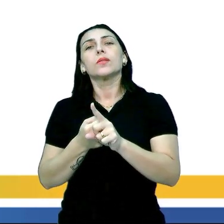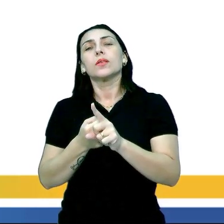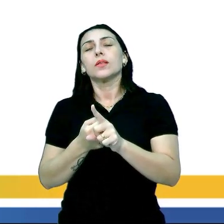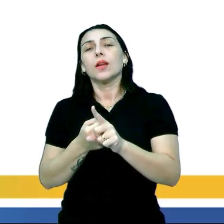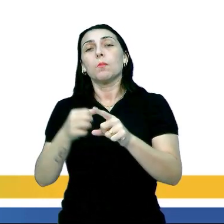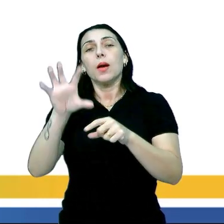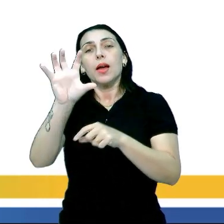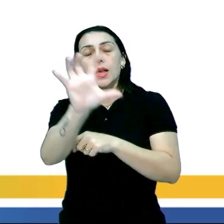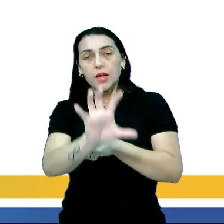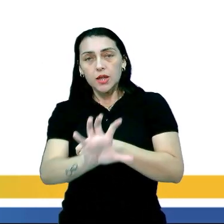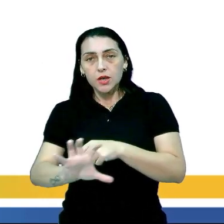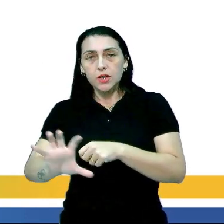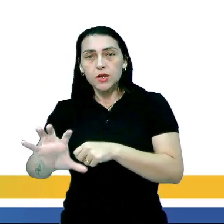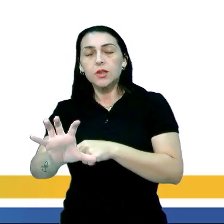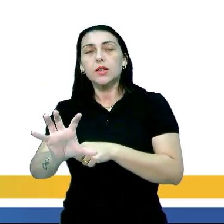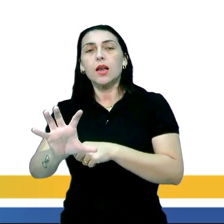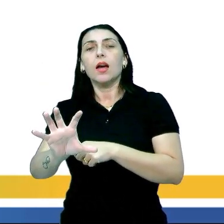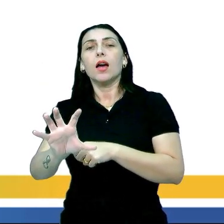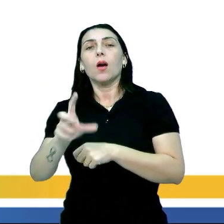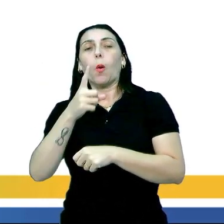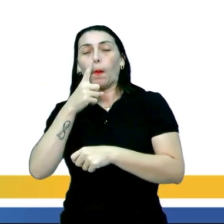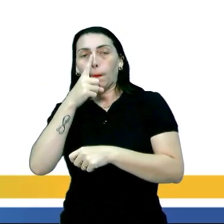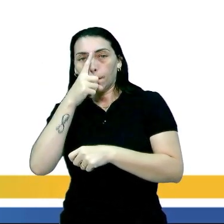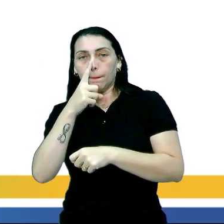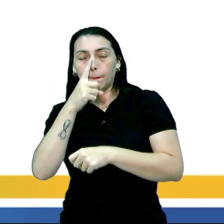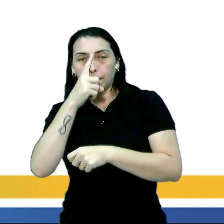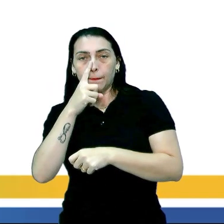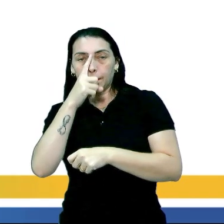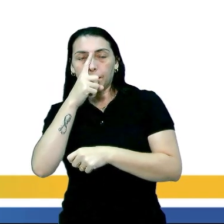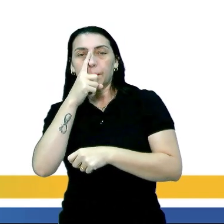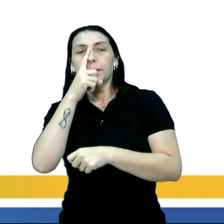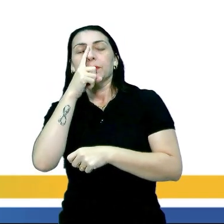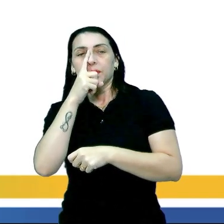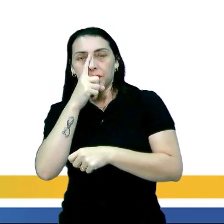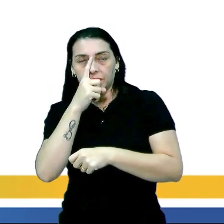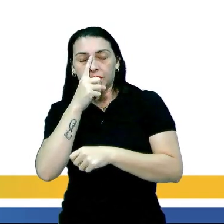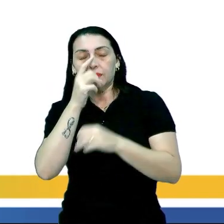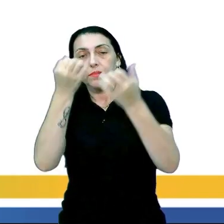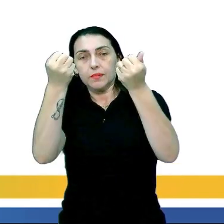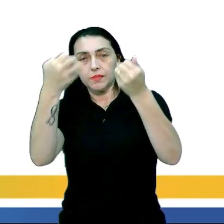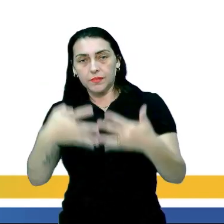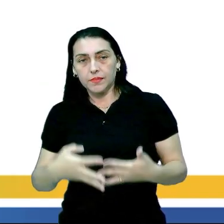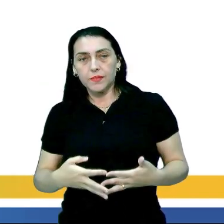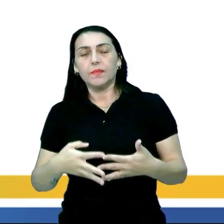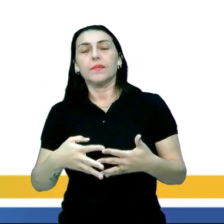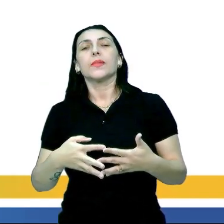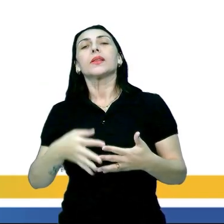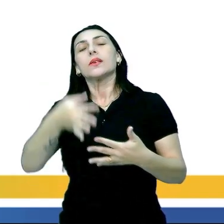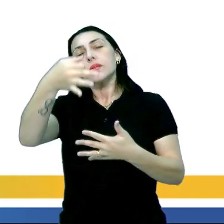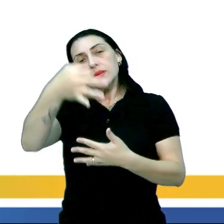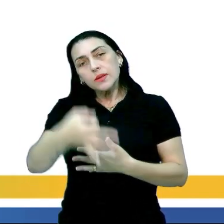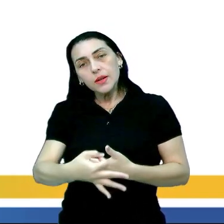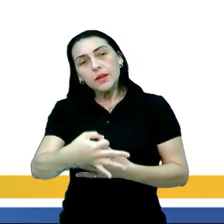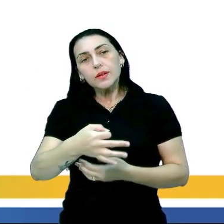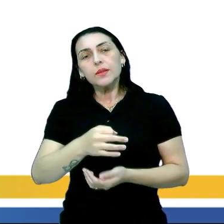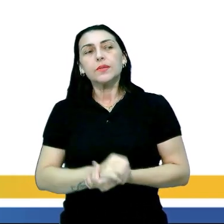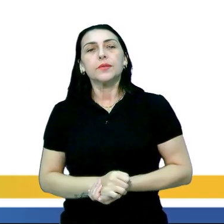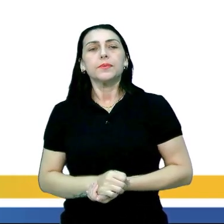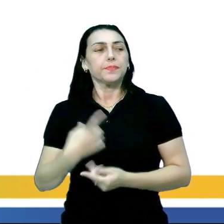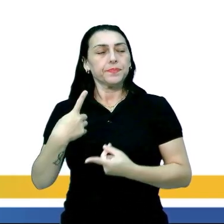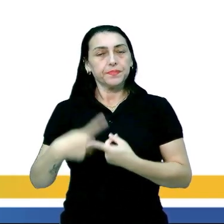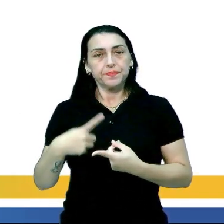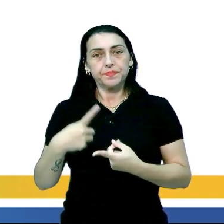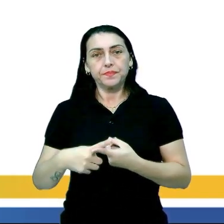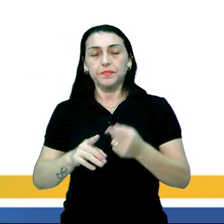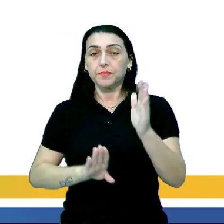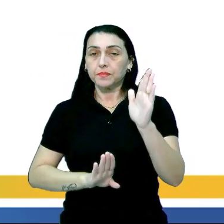então é uma região bastante ameaçada e todas essas ameaças citadas na questão estão corretas, justamente